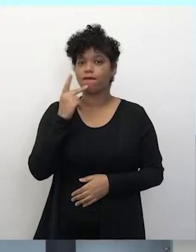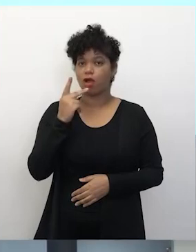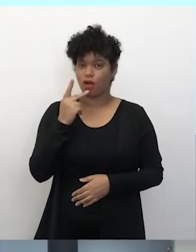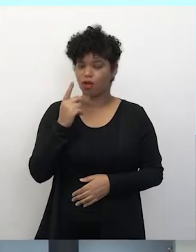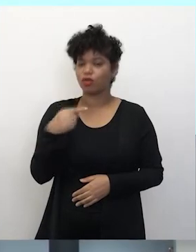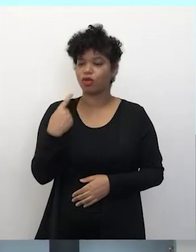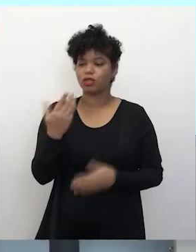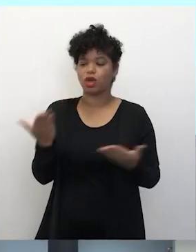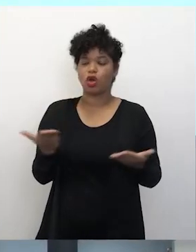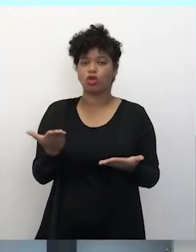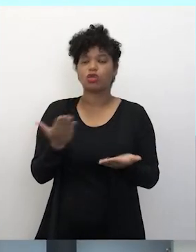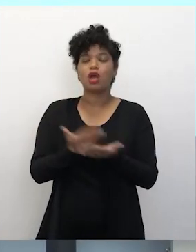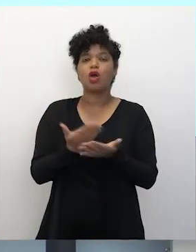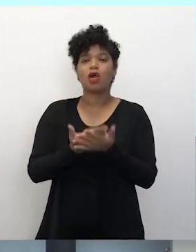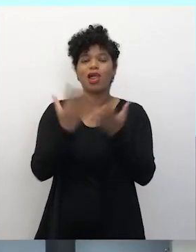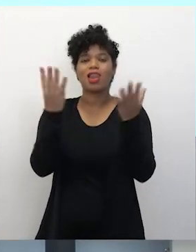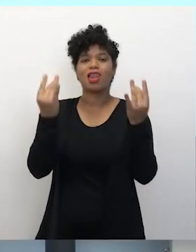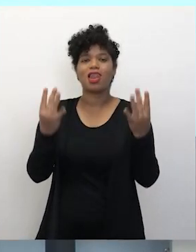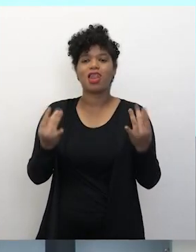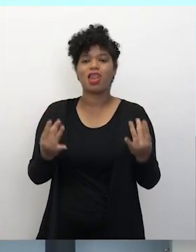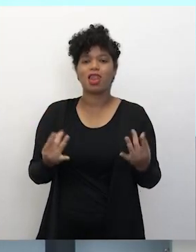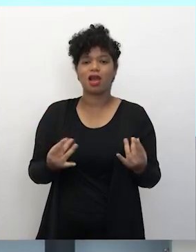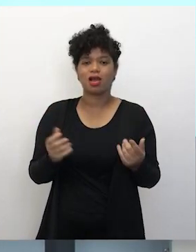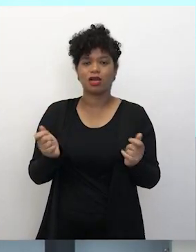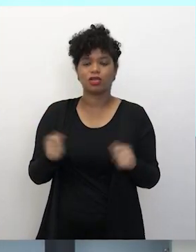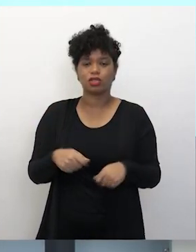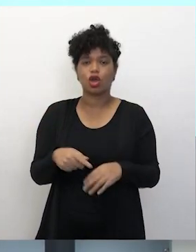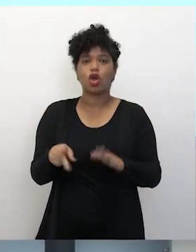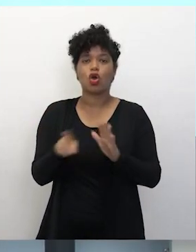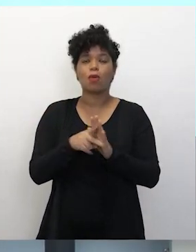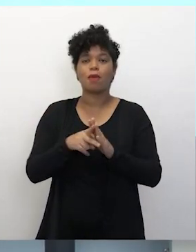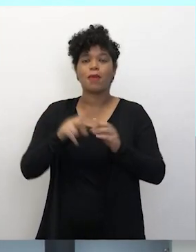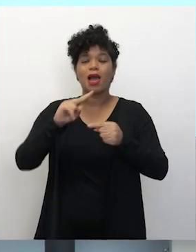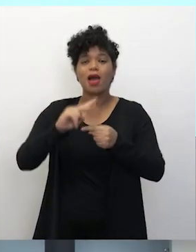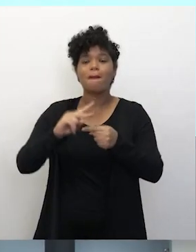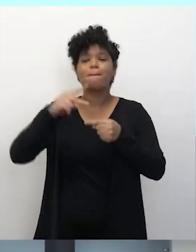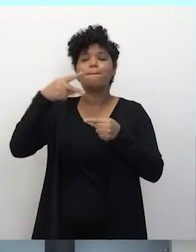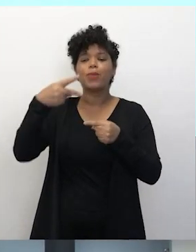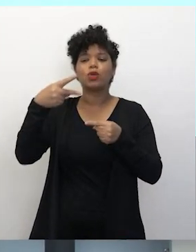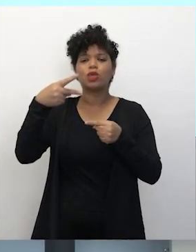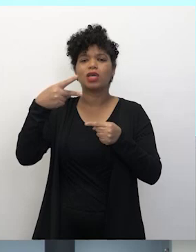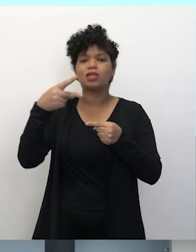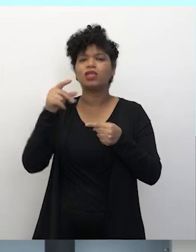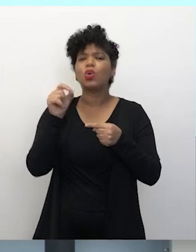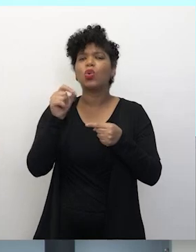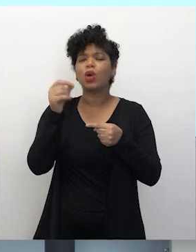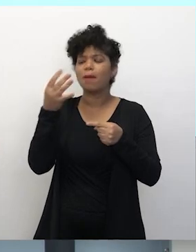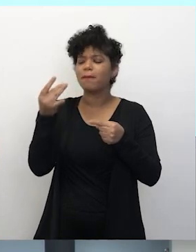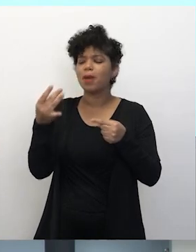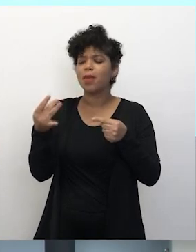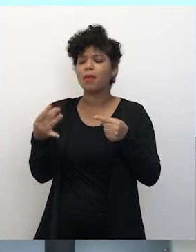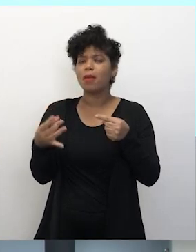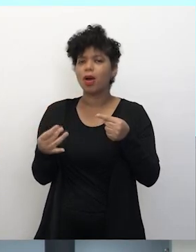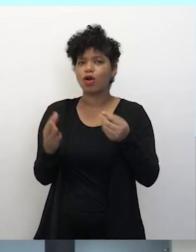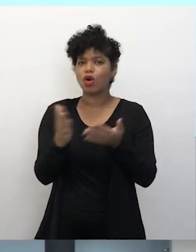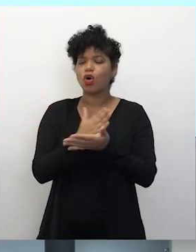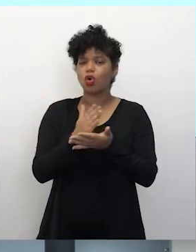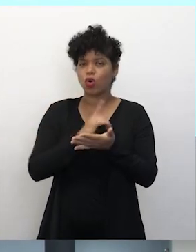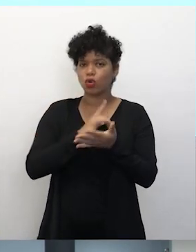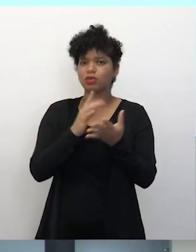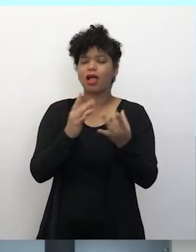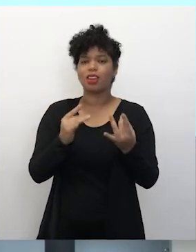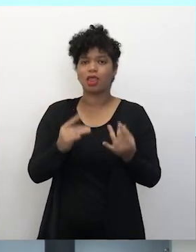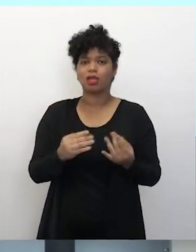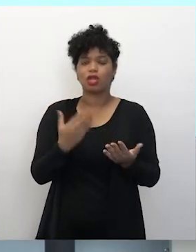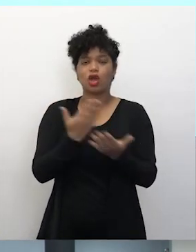né? Vamos dizer assim, trabalhando aí com as propriedades das potências. São algumas propriedades, né? E a gente vai, essa